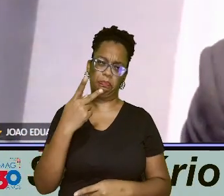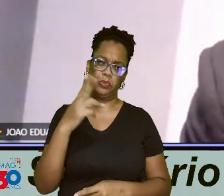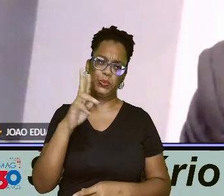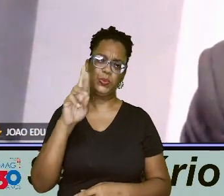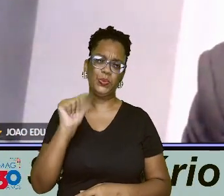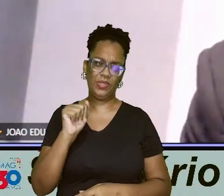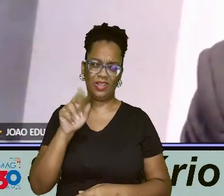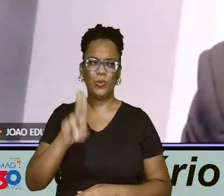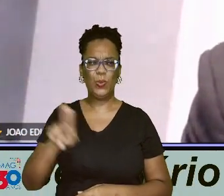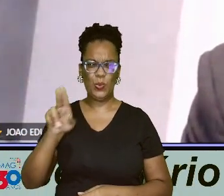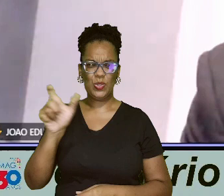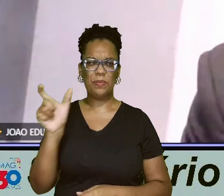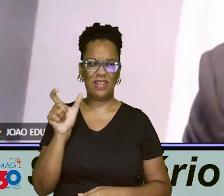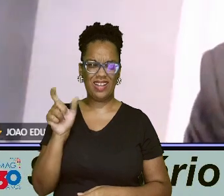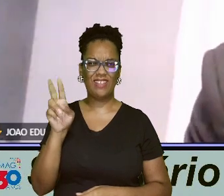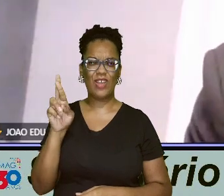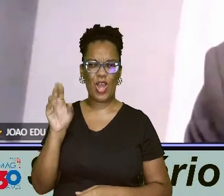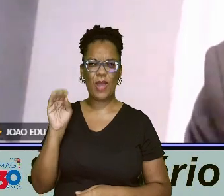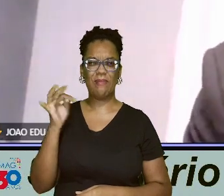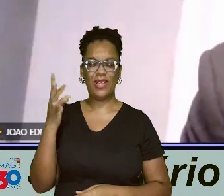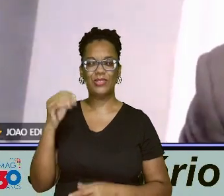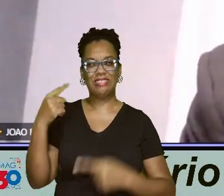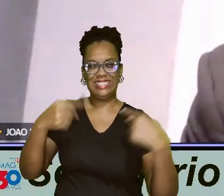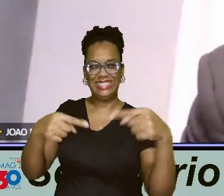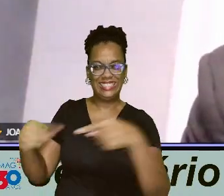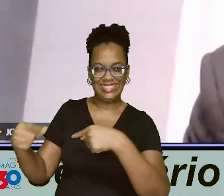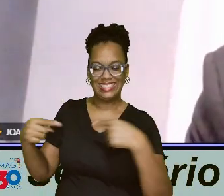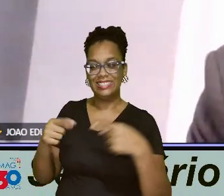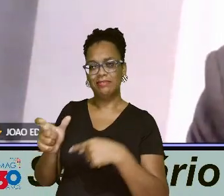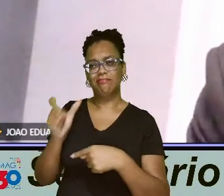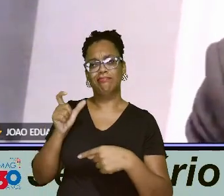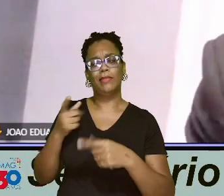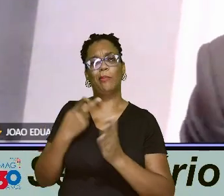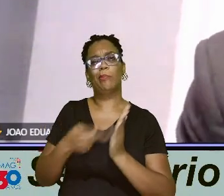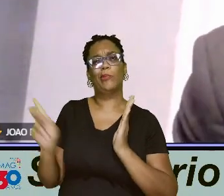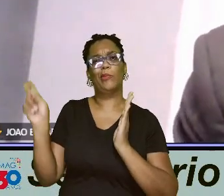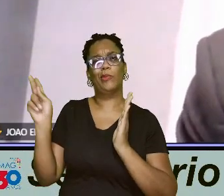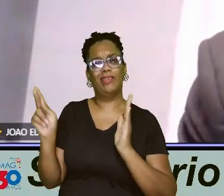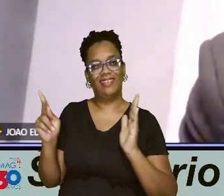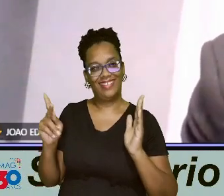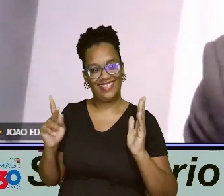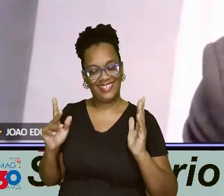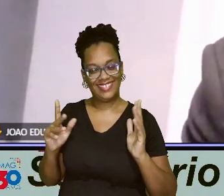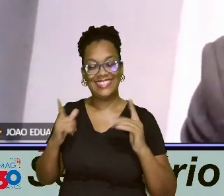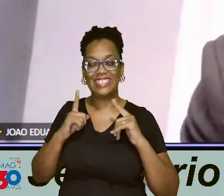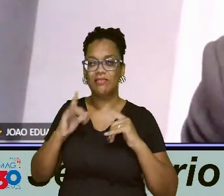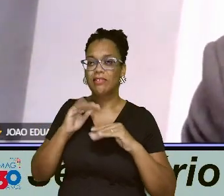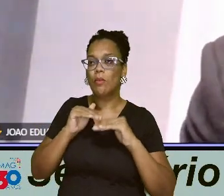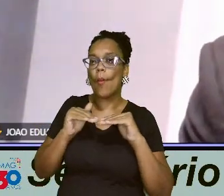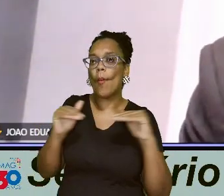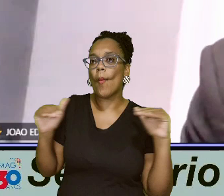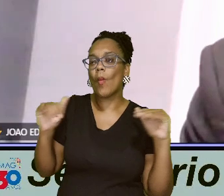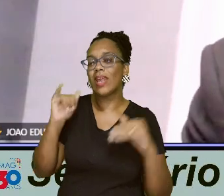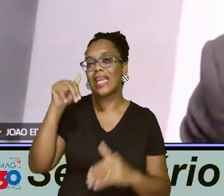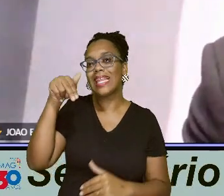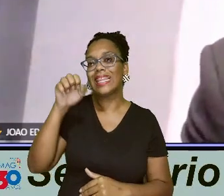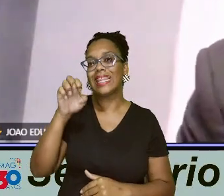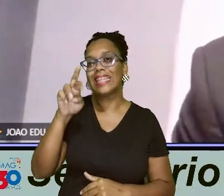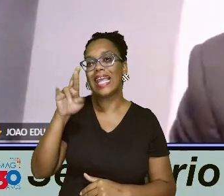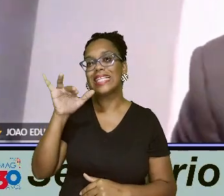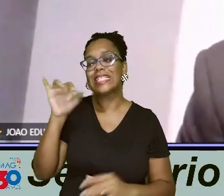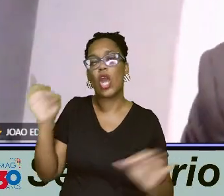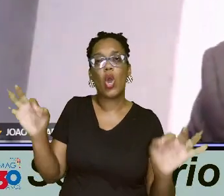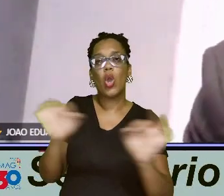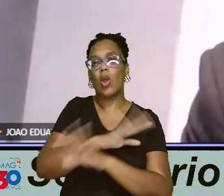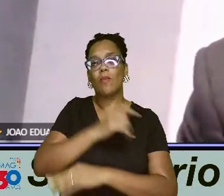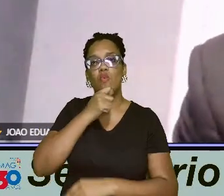decorrer dos nossos debates, né? Quando não houve uma inércia completa da fazenda, mas que não